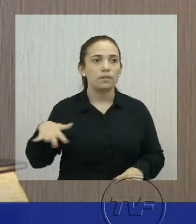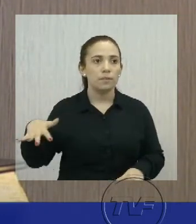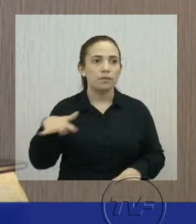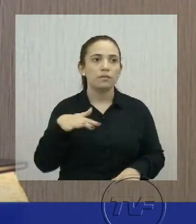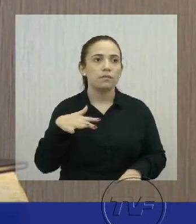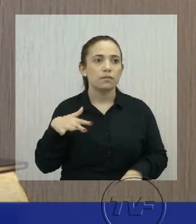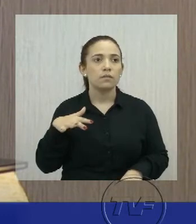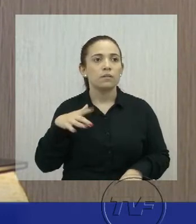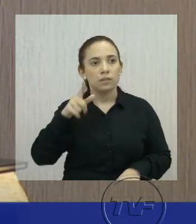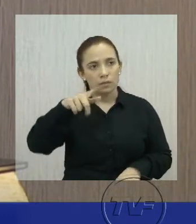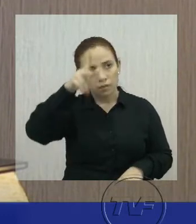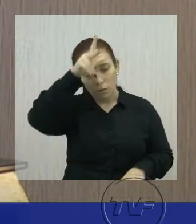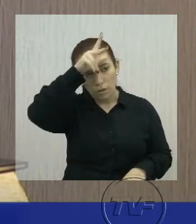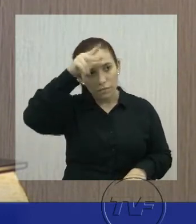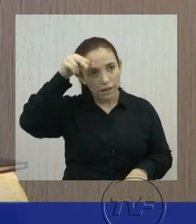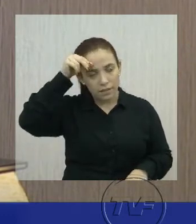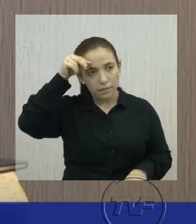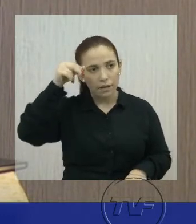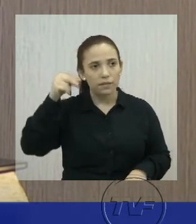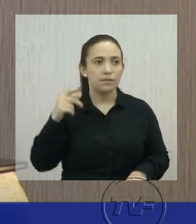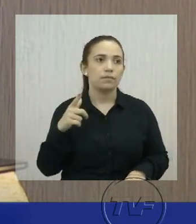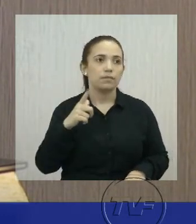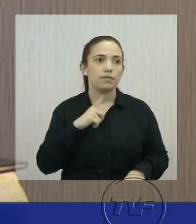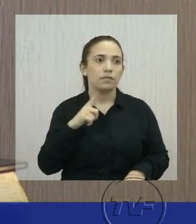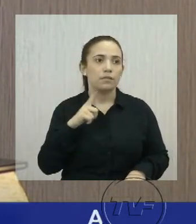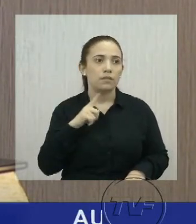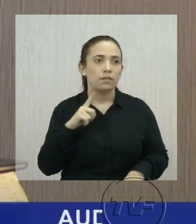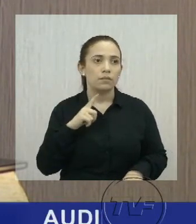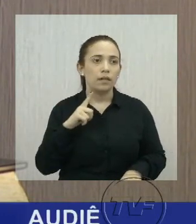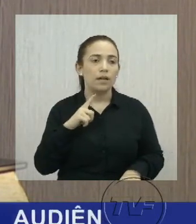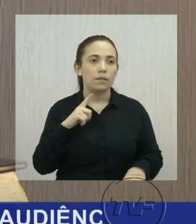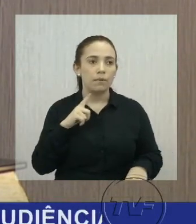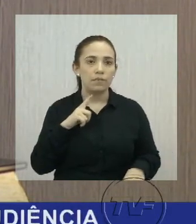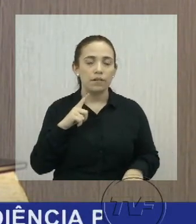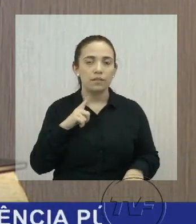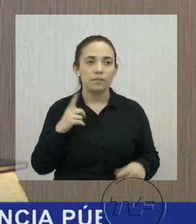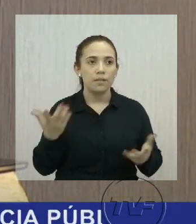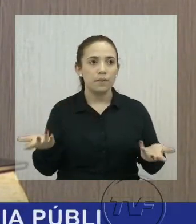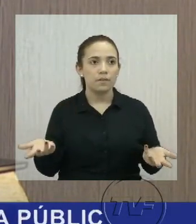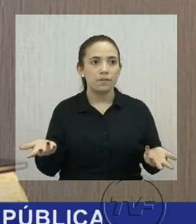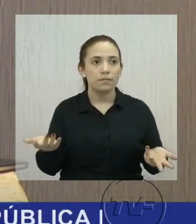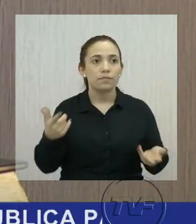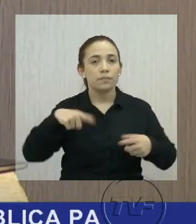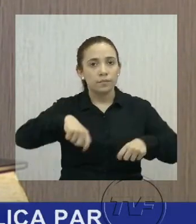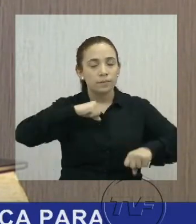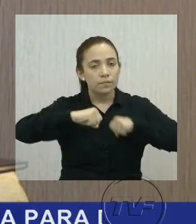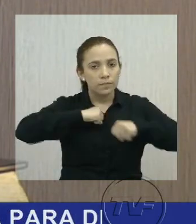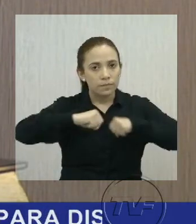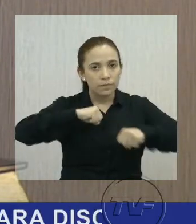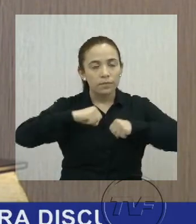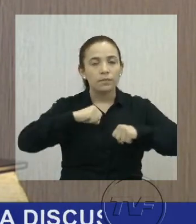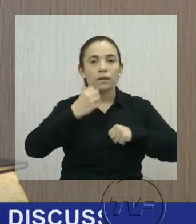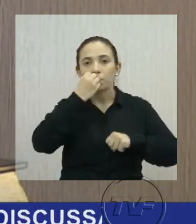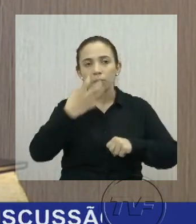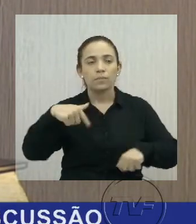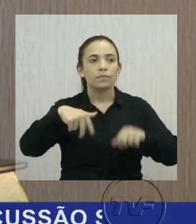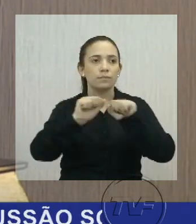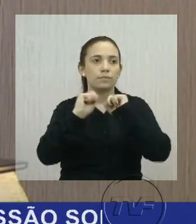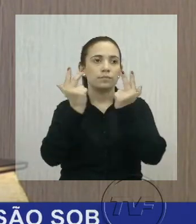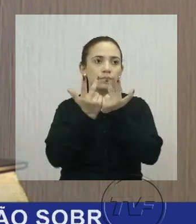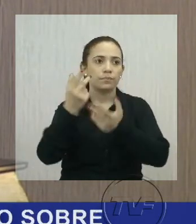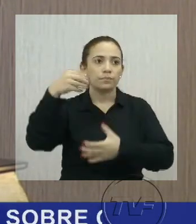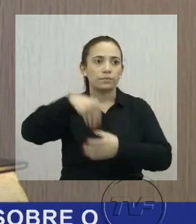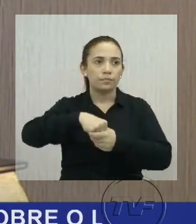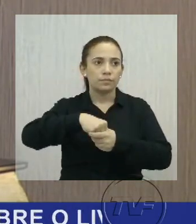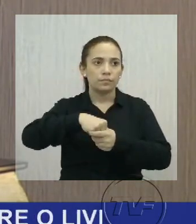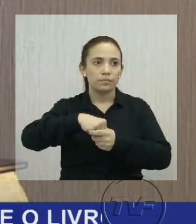por parte da prefeitura em relação à sociedade. Onde se democratiza mais o debate é quando os projetos chegam aqui na Câmara. E a